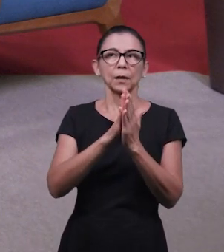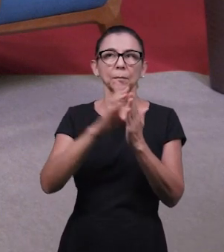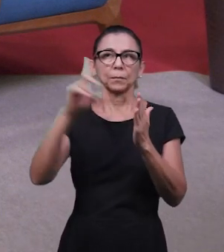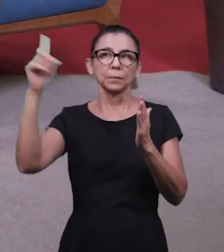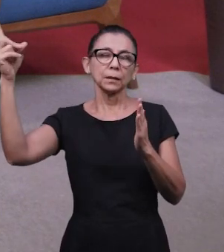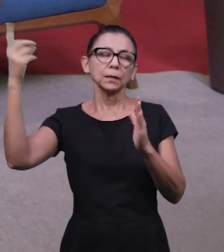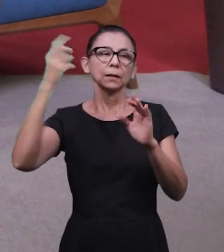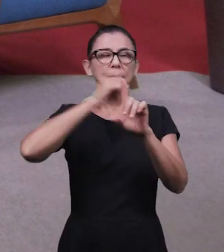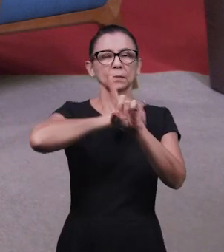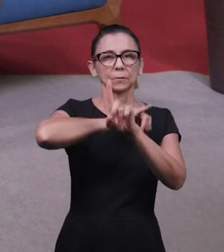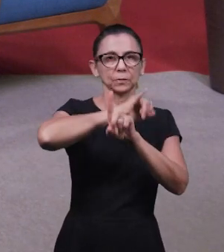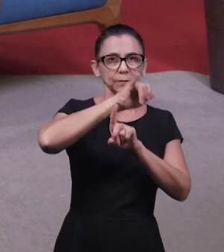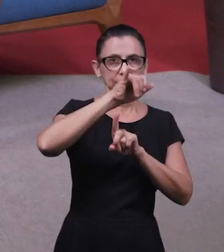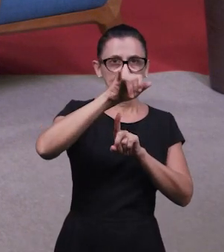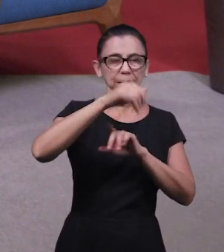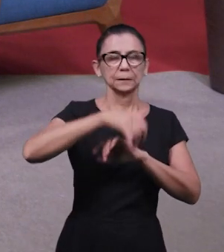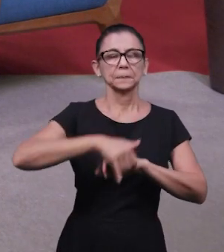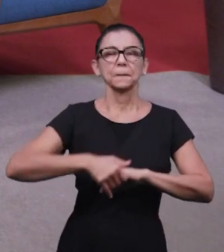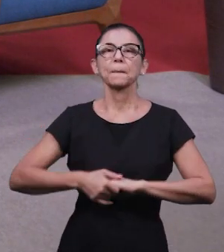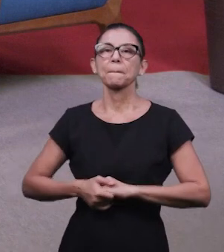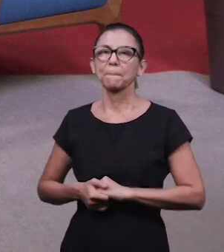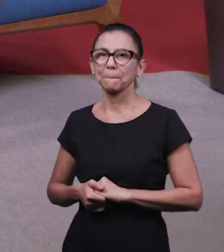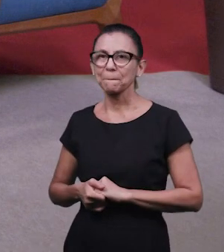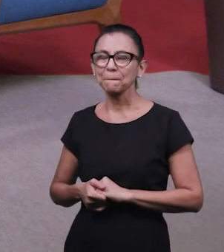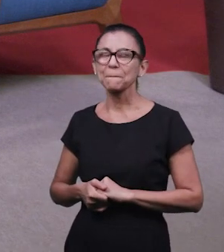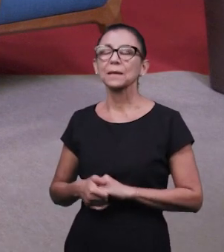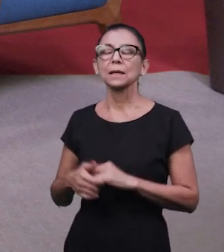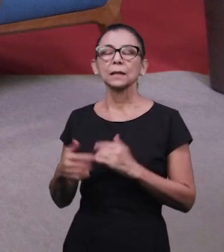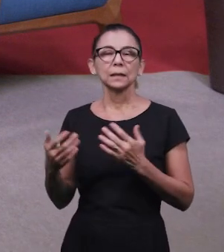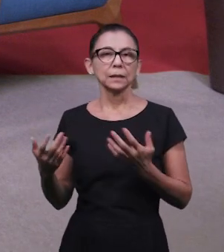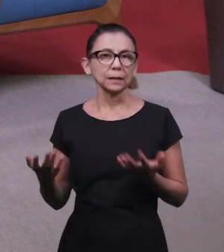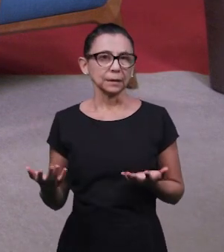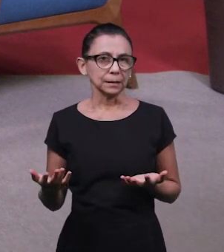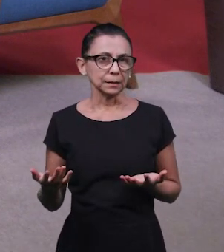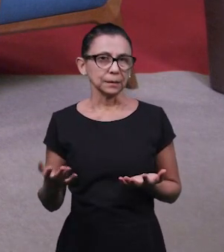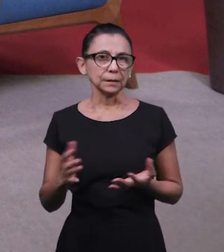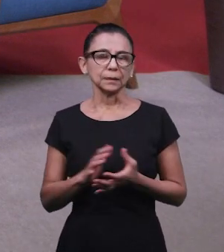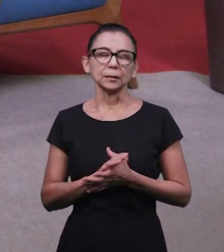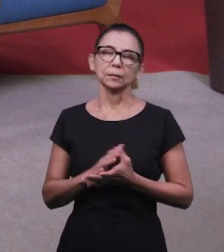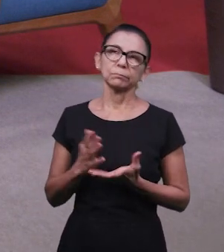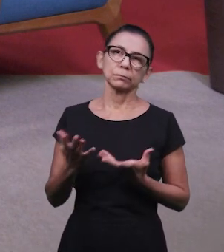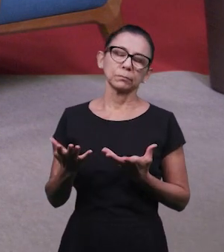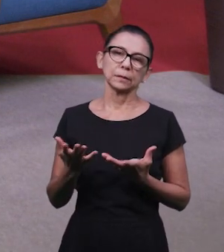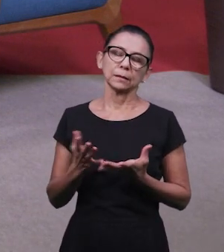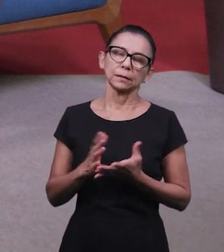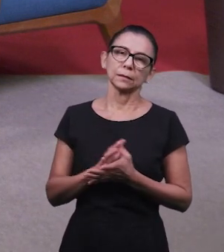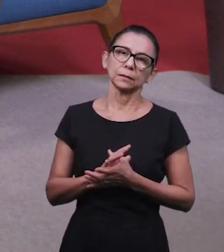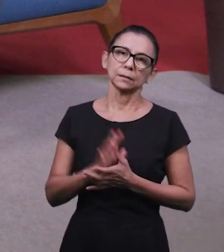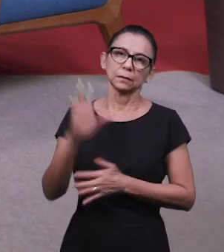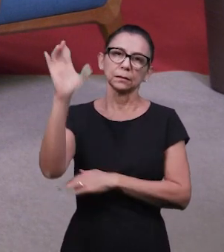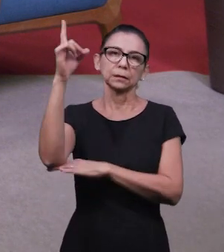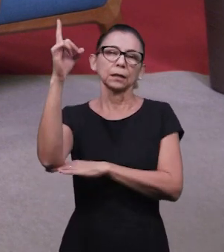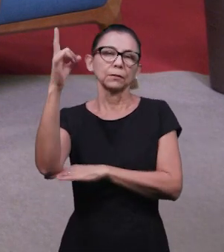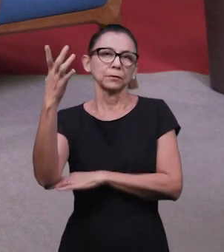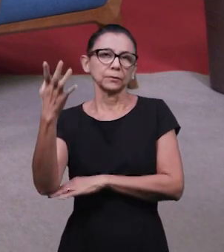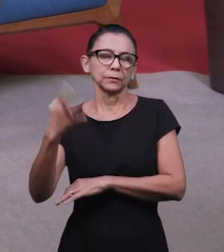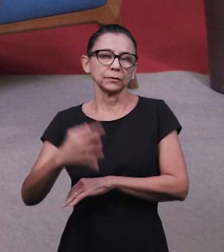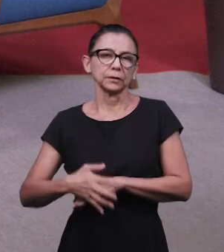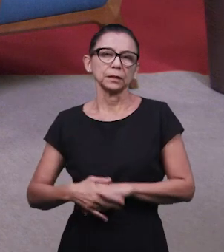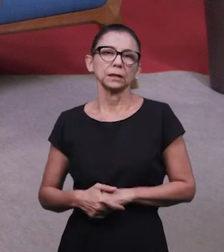tudo, obviamente. claro. É um arsenal, glórias a Deus, de revelações, mas hoje eu acho que a gente vai se focar mais